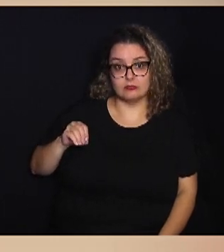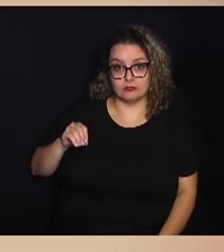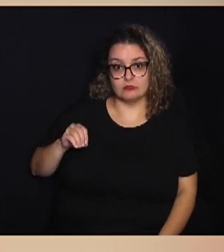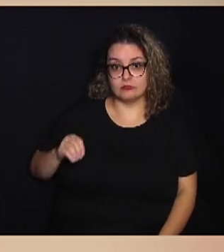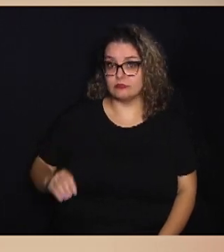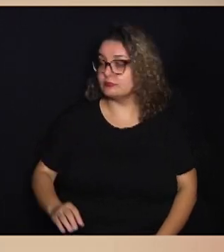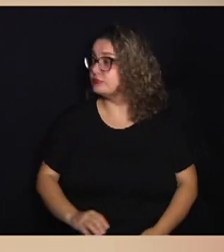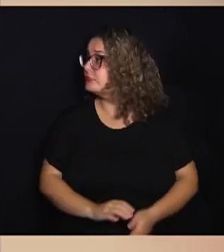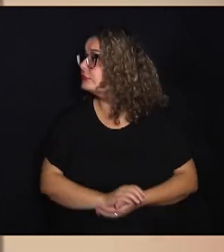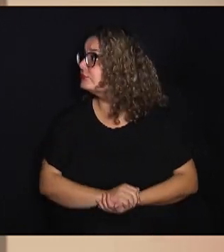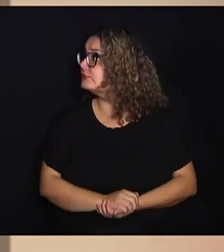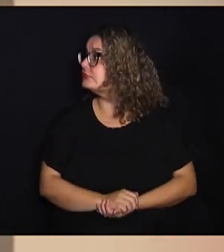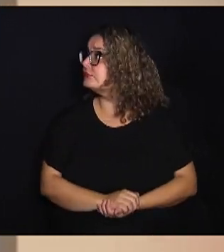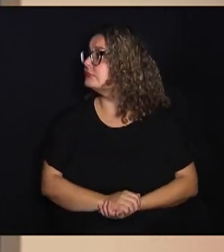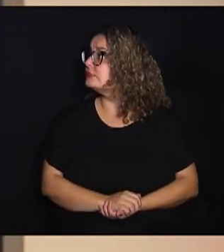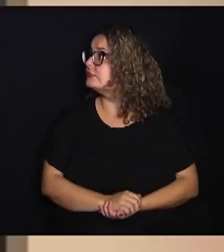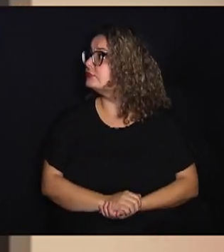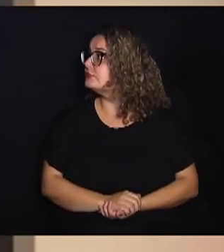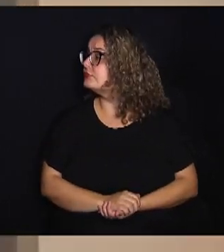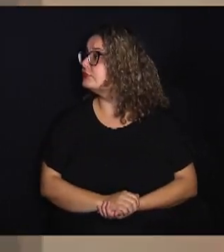mielomeningocele.